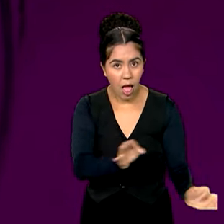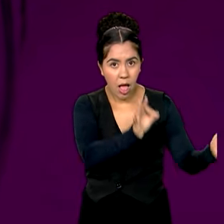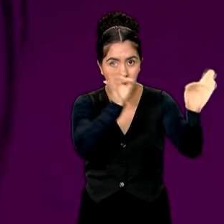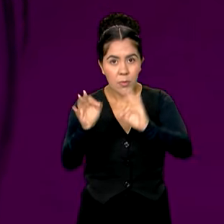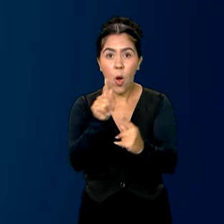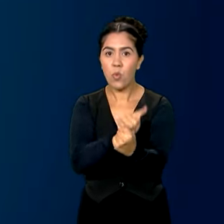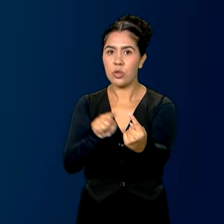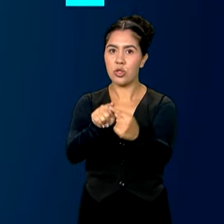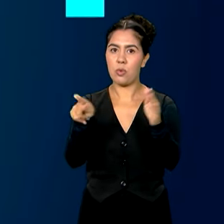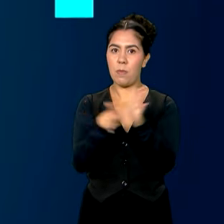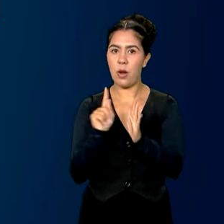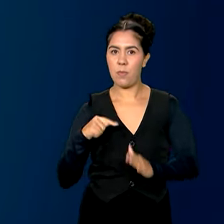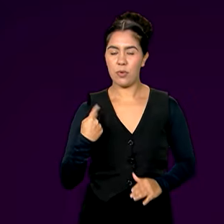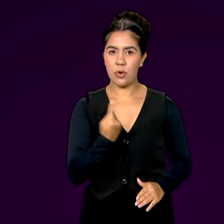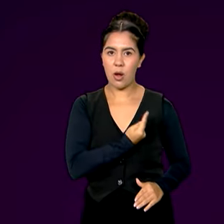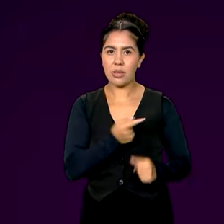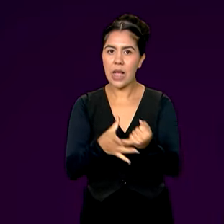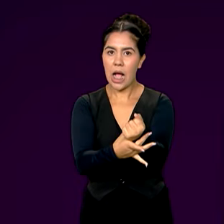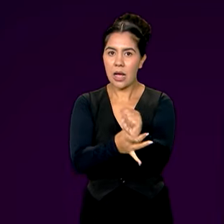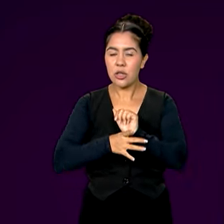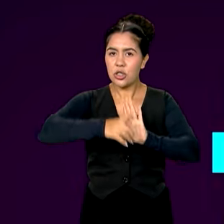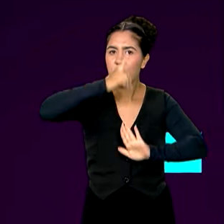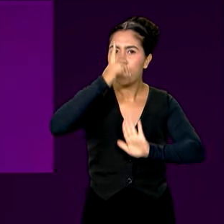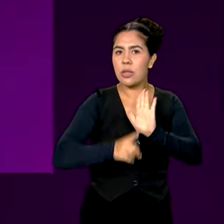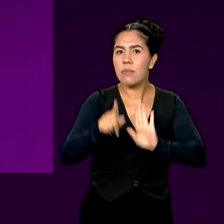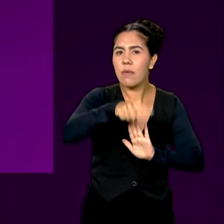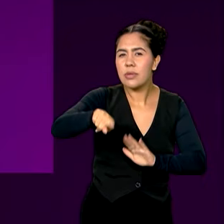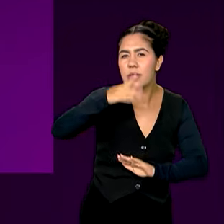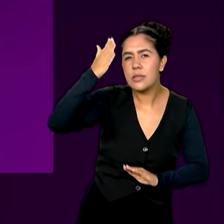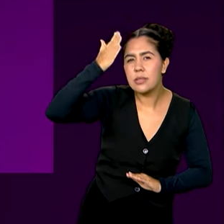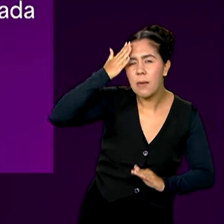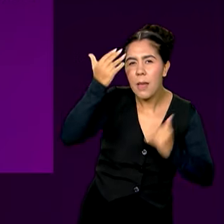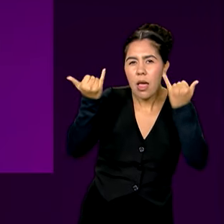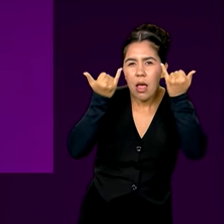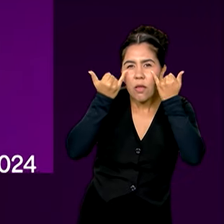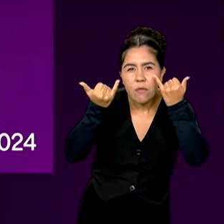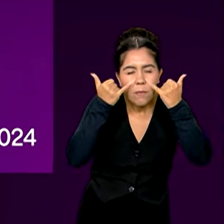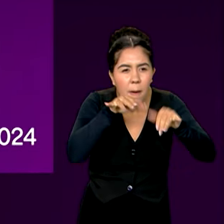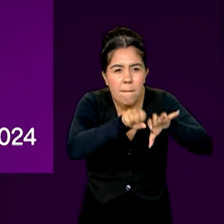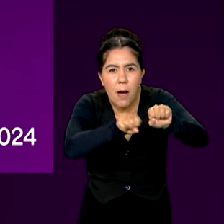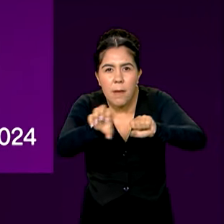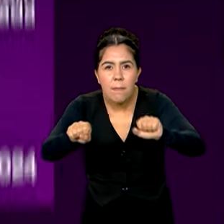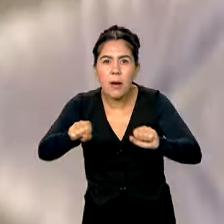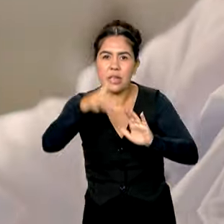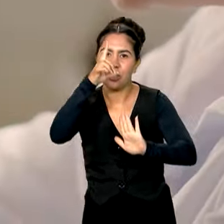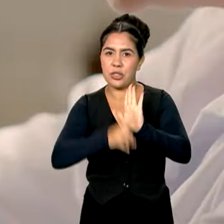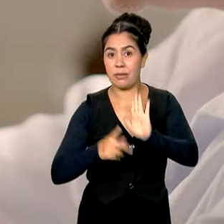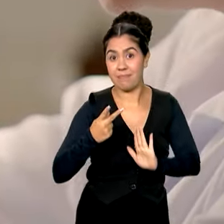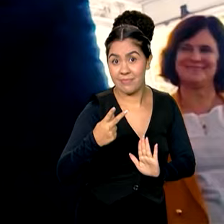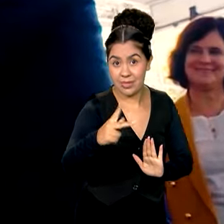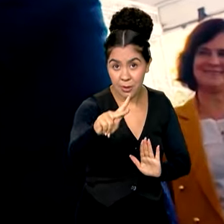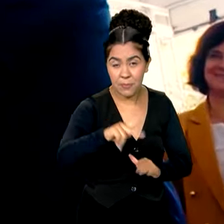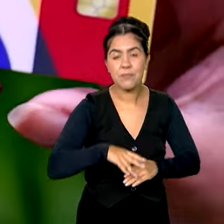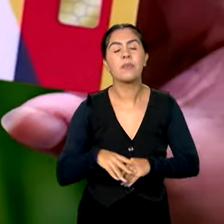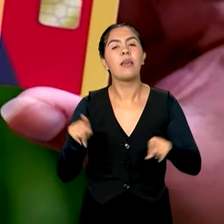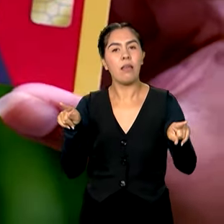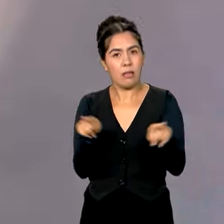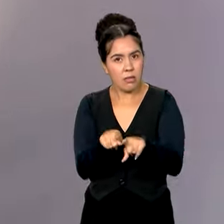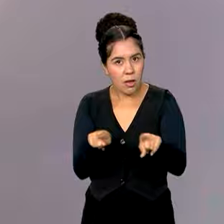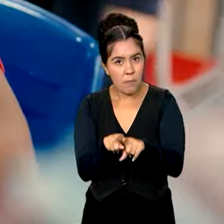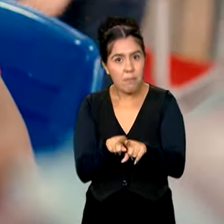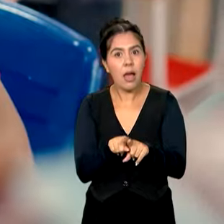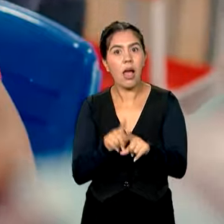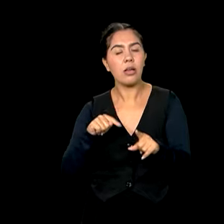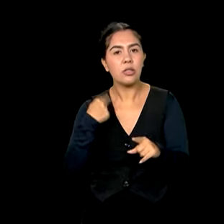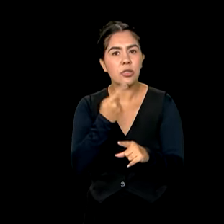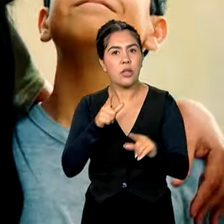nossa missão, garantir o seu direito de saber sobre tudo que é seu de direito. E assim,